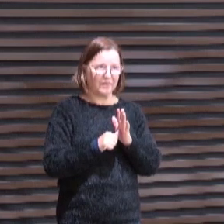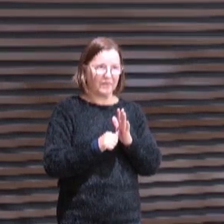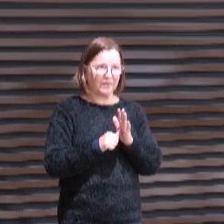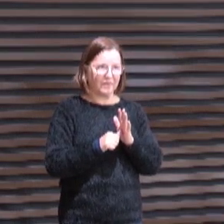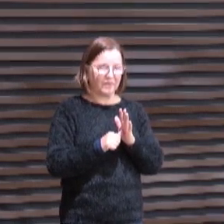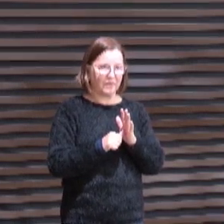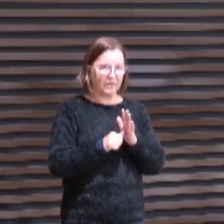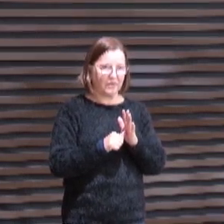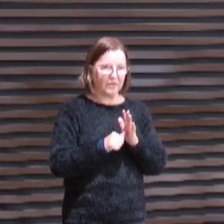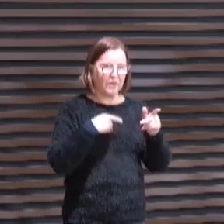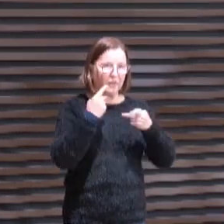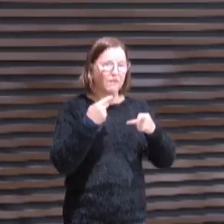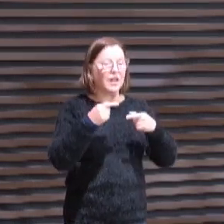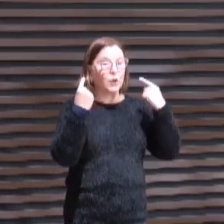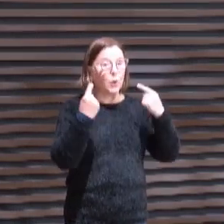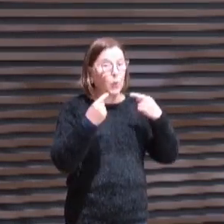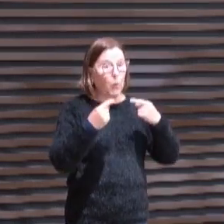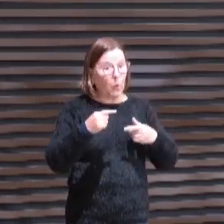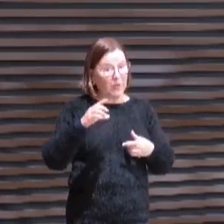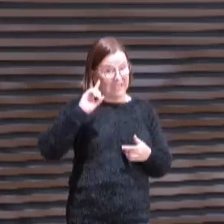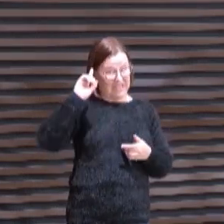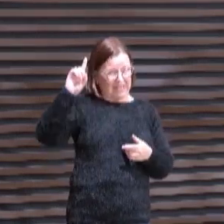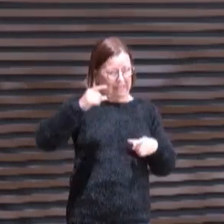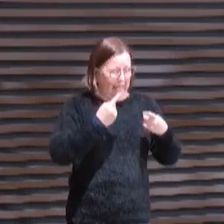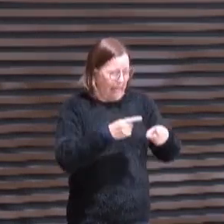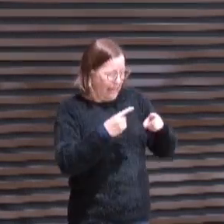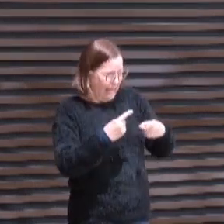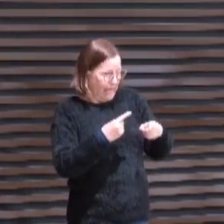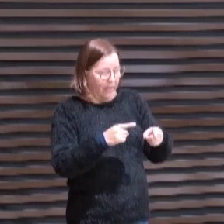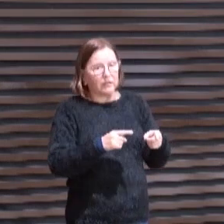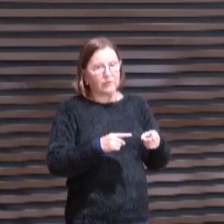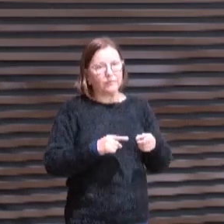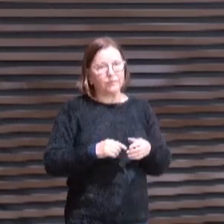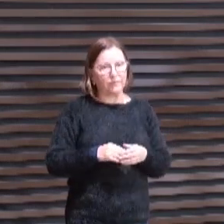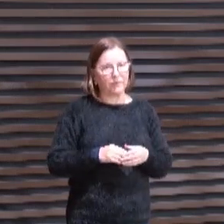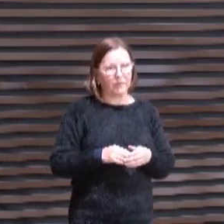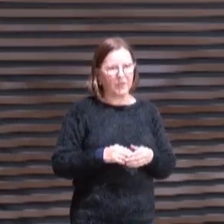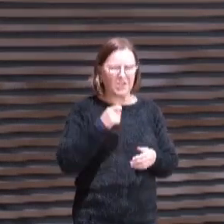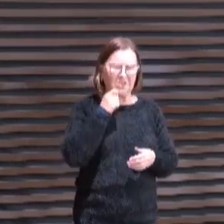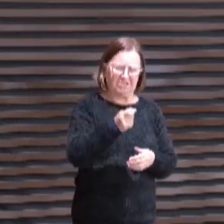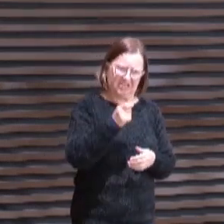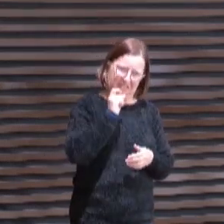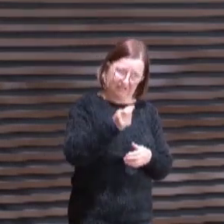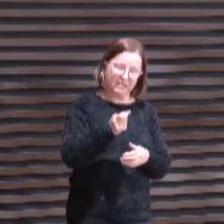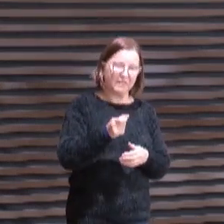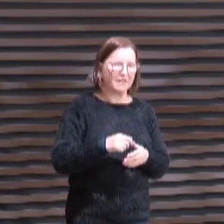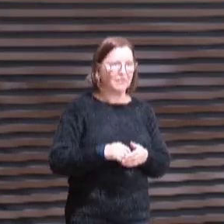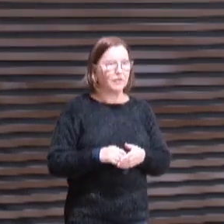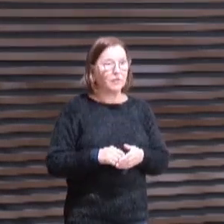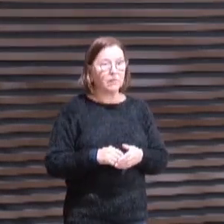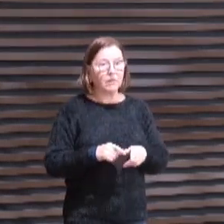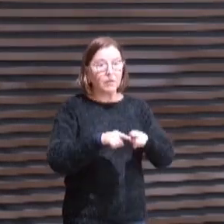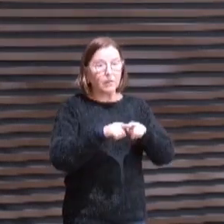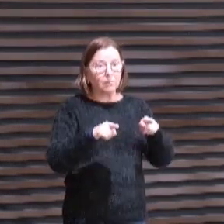estavam blasfemando, estavam com sarcasmo, estavam gritando, dizendo palavrões e de repente